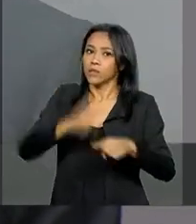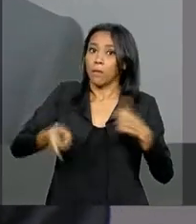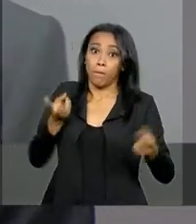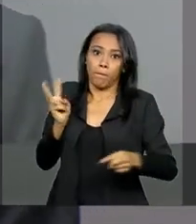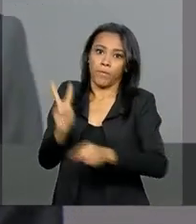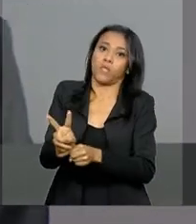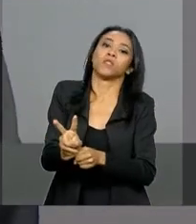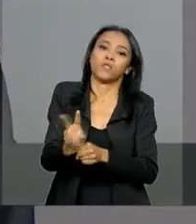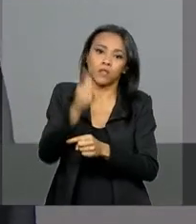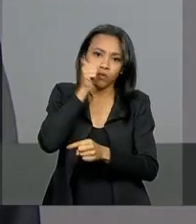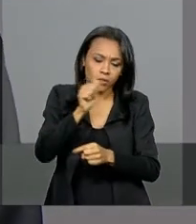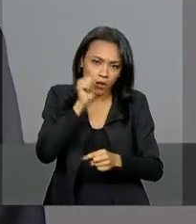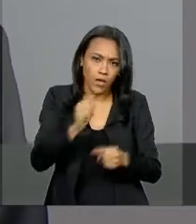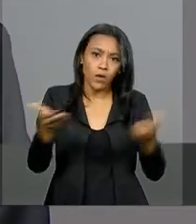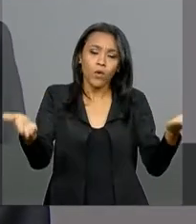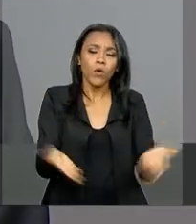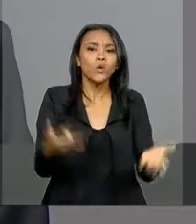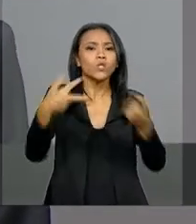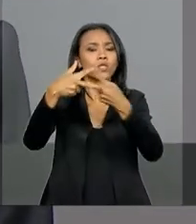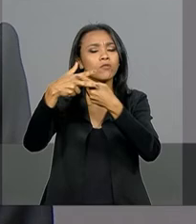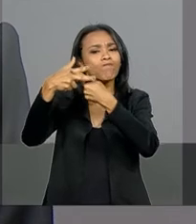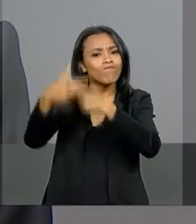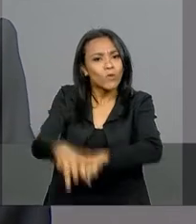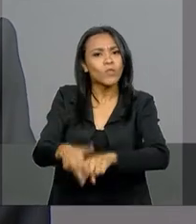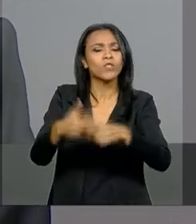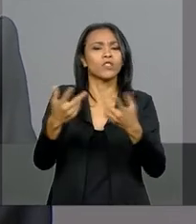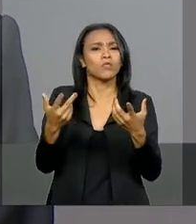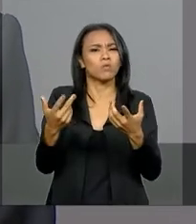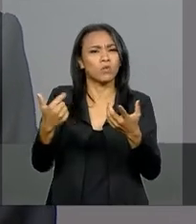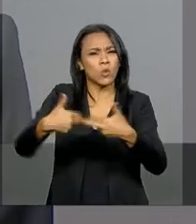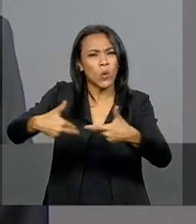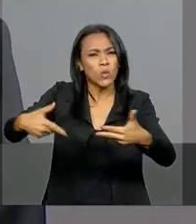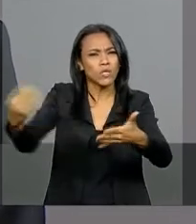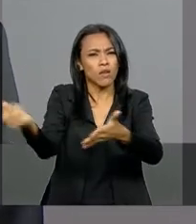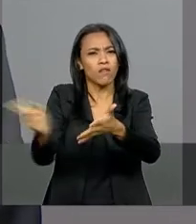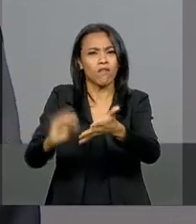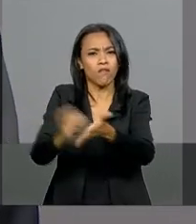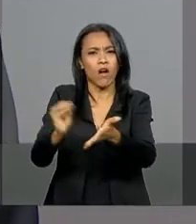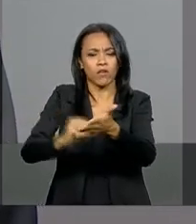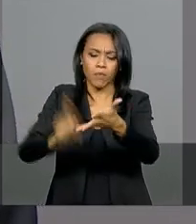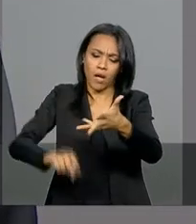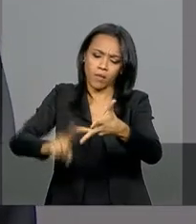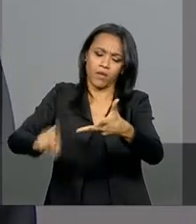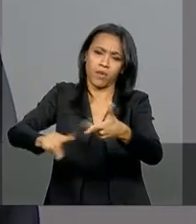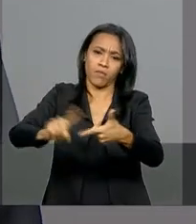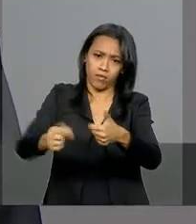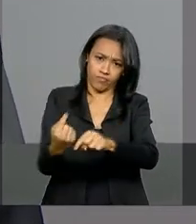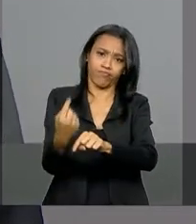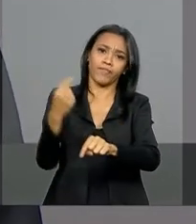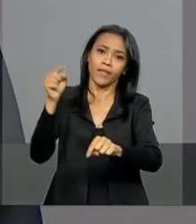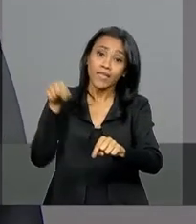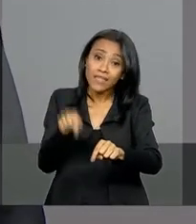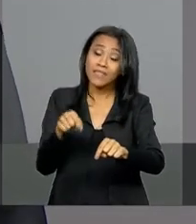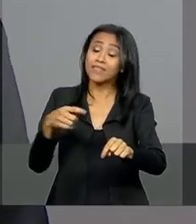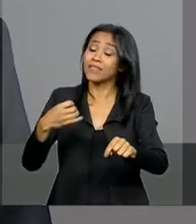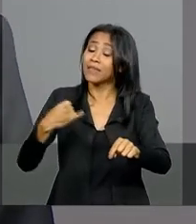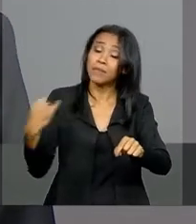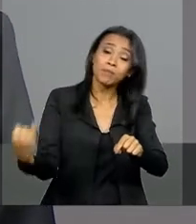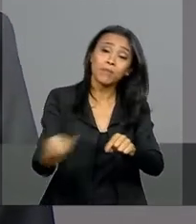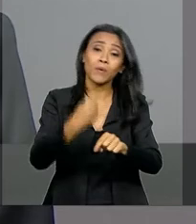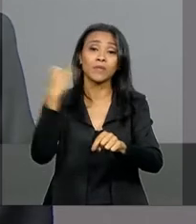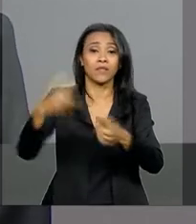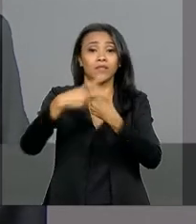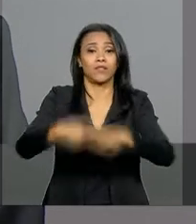corrige lacunas hoje na tipificação criminal extremamente importante para o aprimoramento da nossa